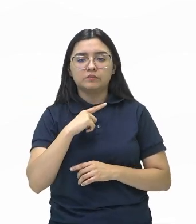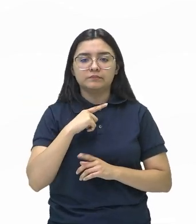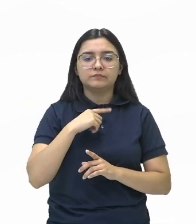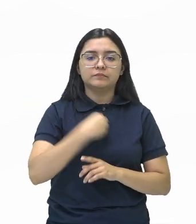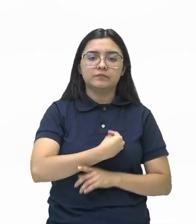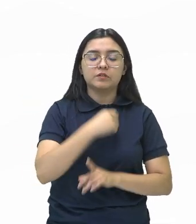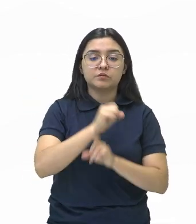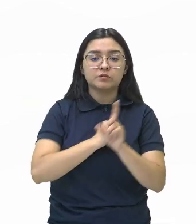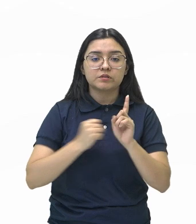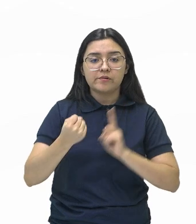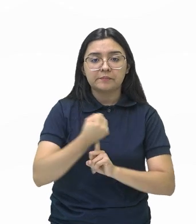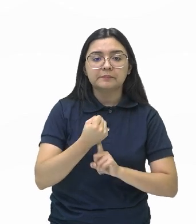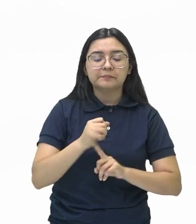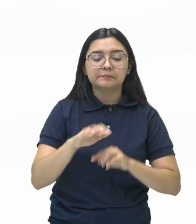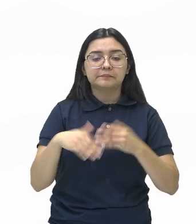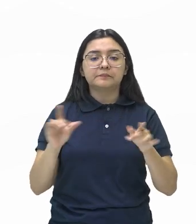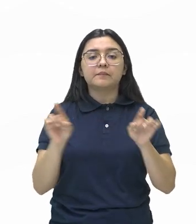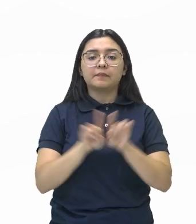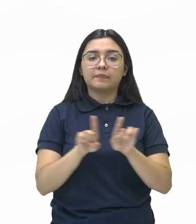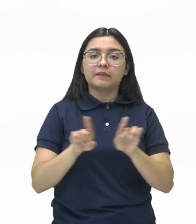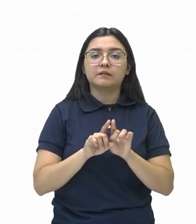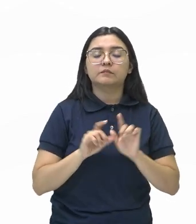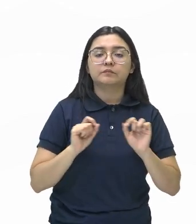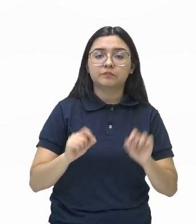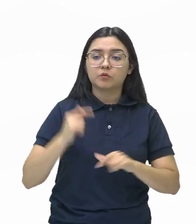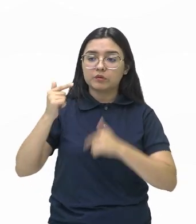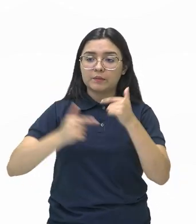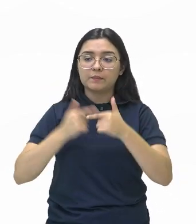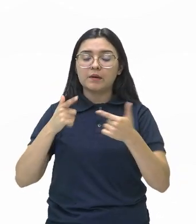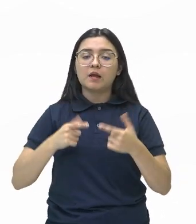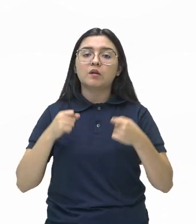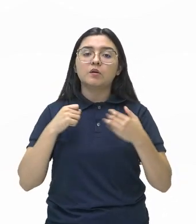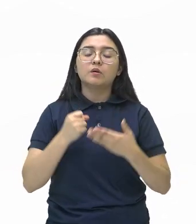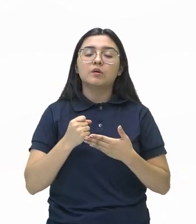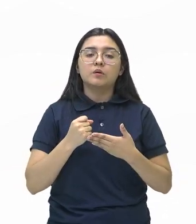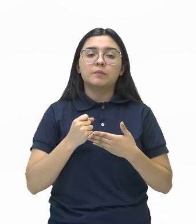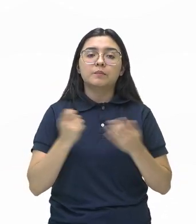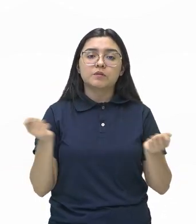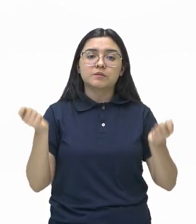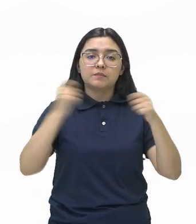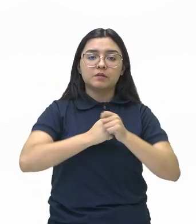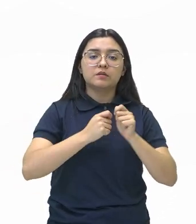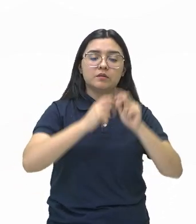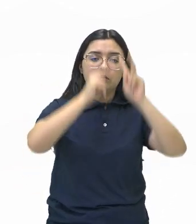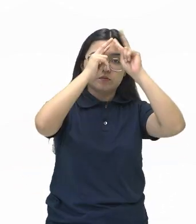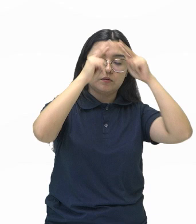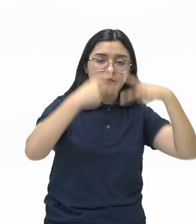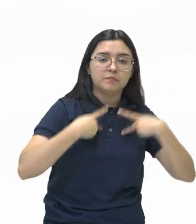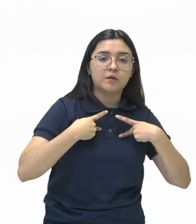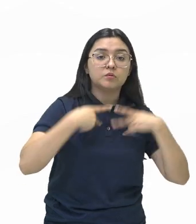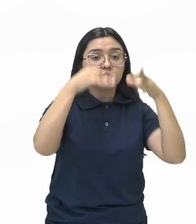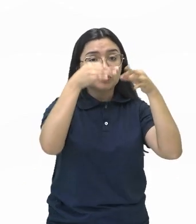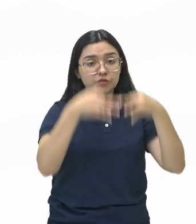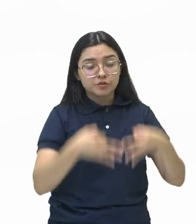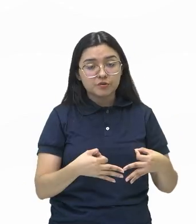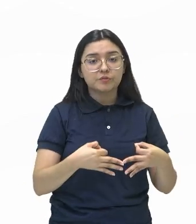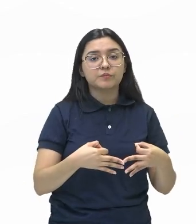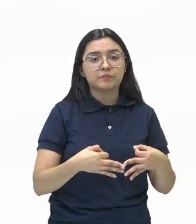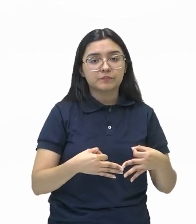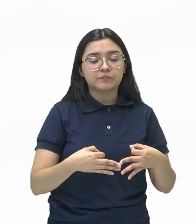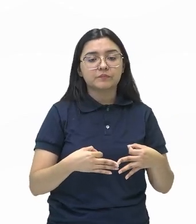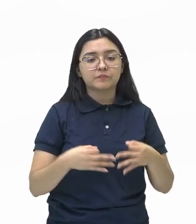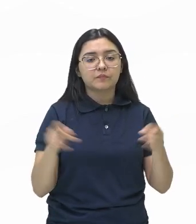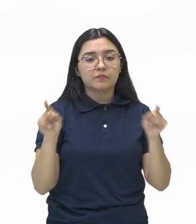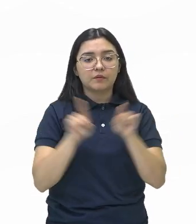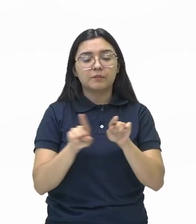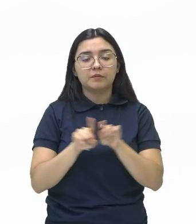trabalho, ele também dignifica o ser humano, porque através do trabalho, o ser humano ele vai, além